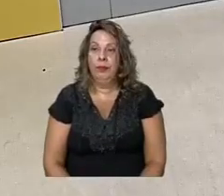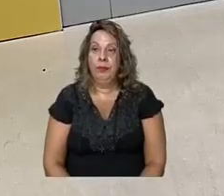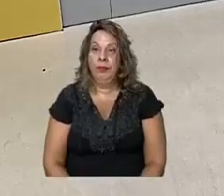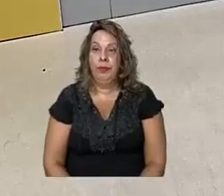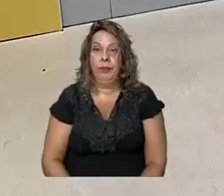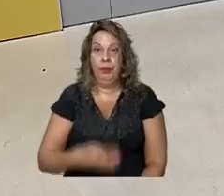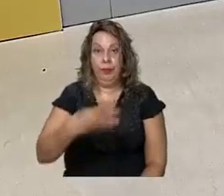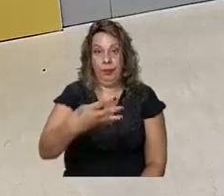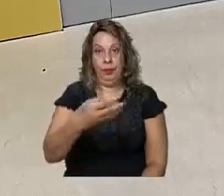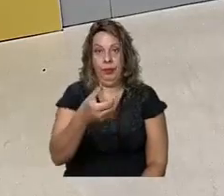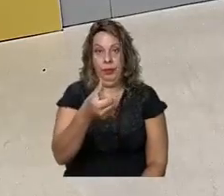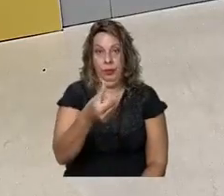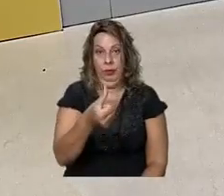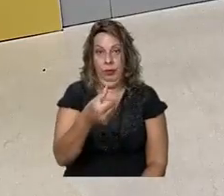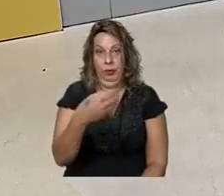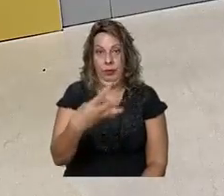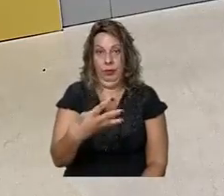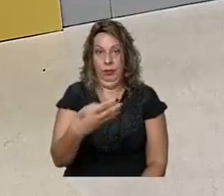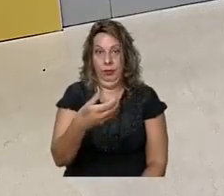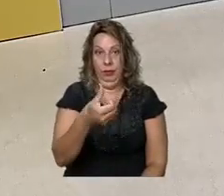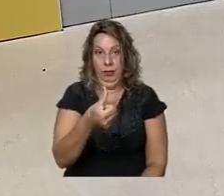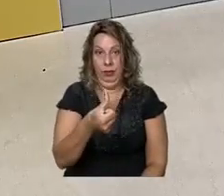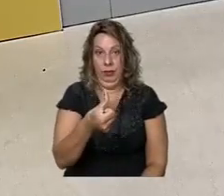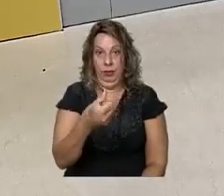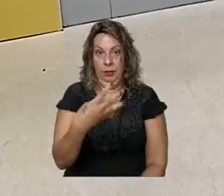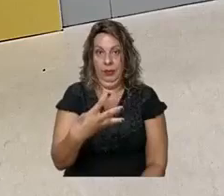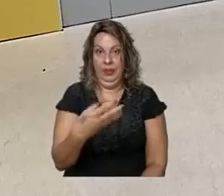vamos com 46 agora,